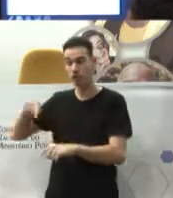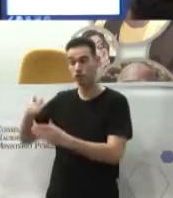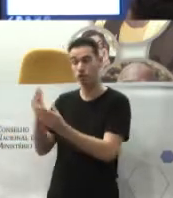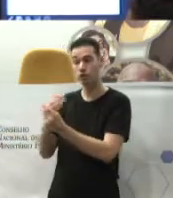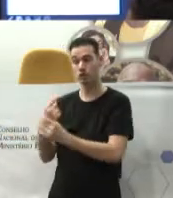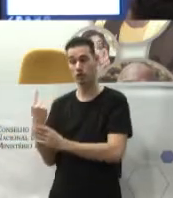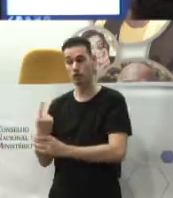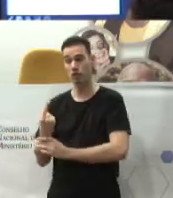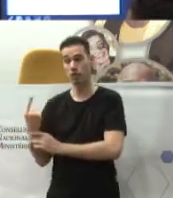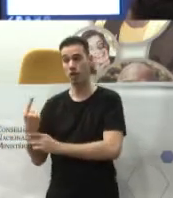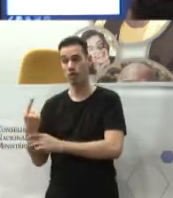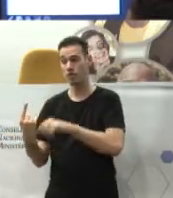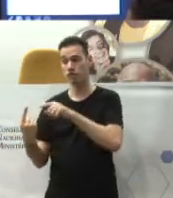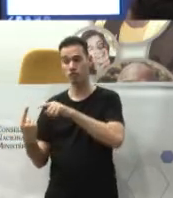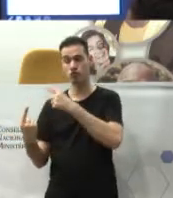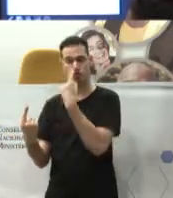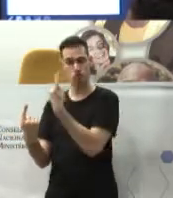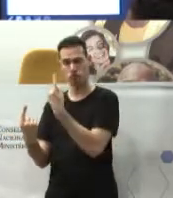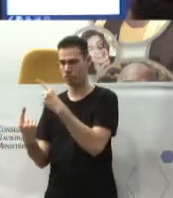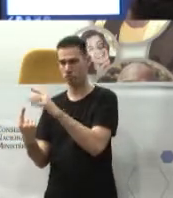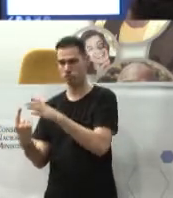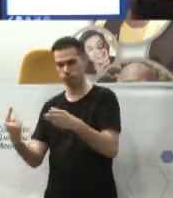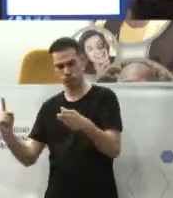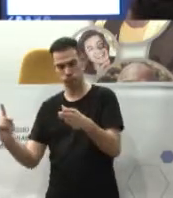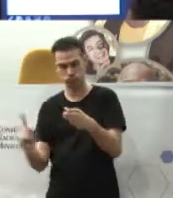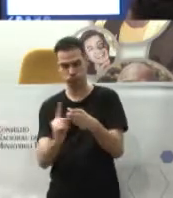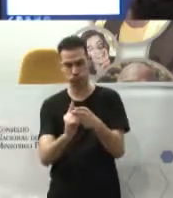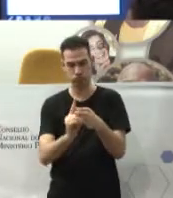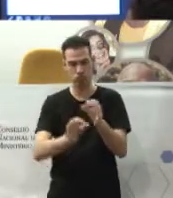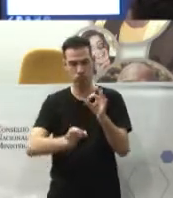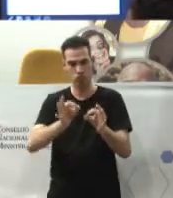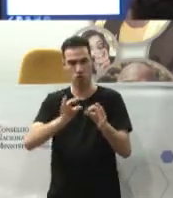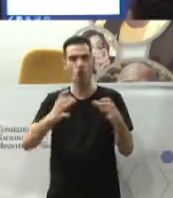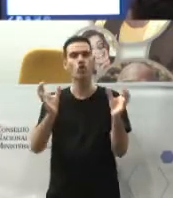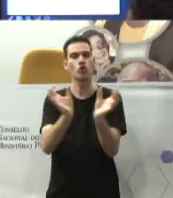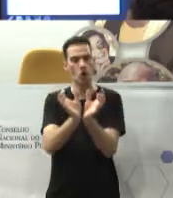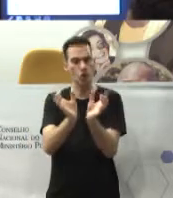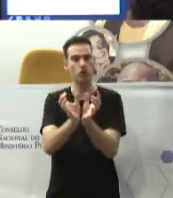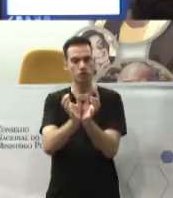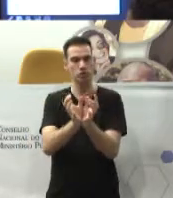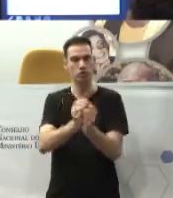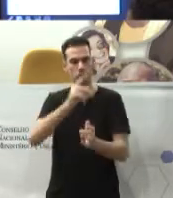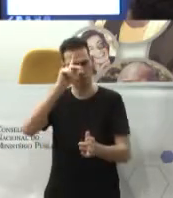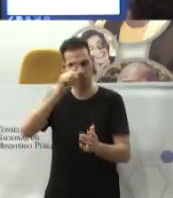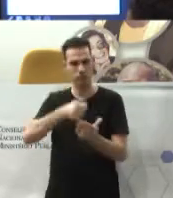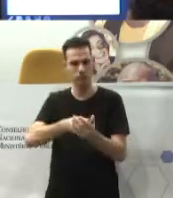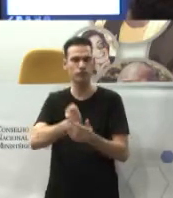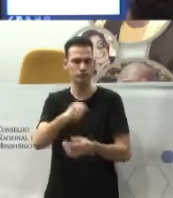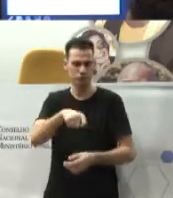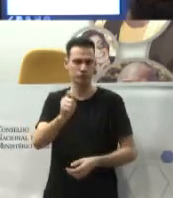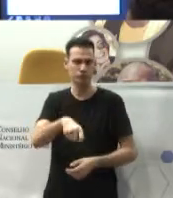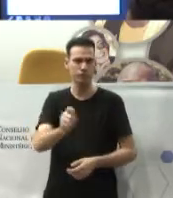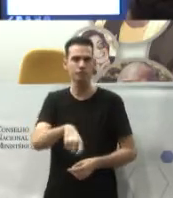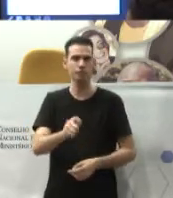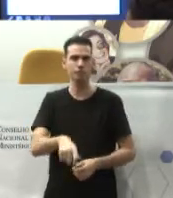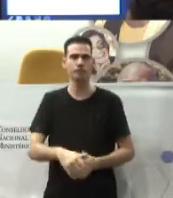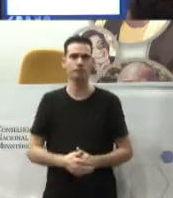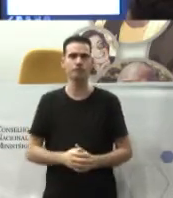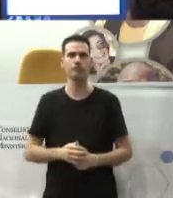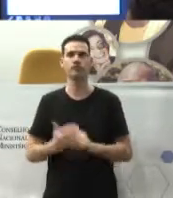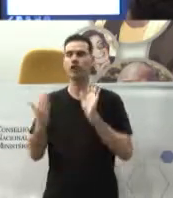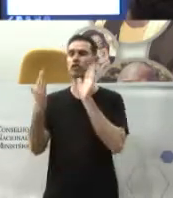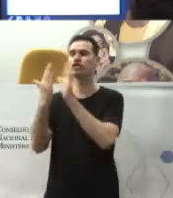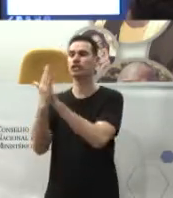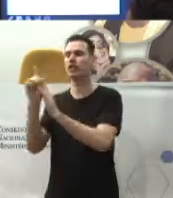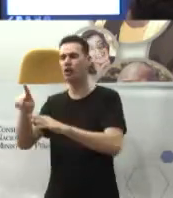que eles ajuizem a ação coletiva. Então, nós precisamos procurar identificar as ações individuais que chegam na promotoria que